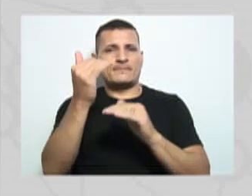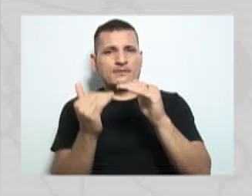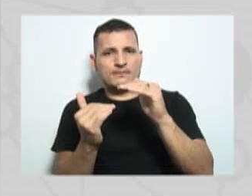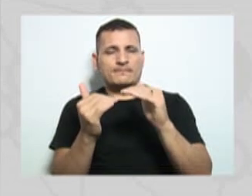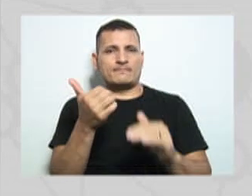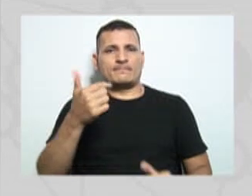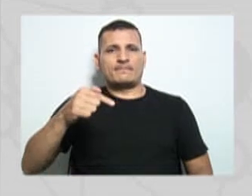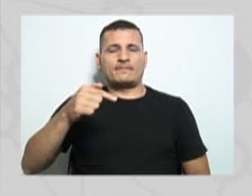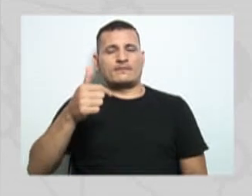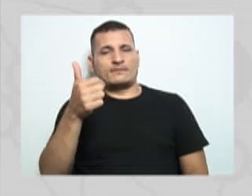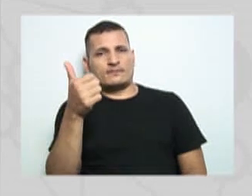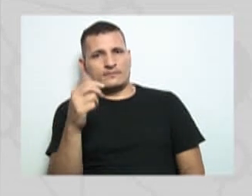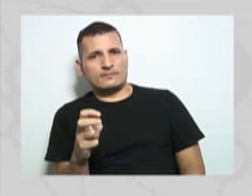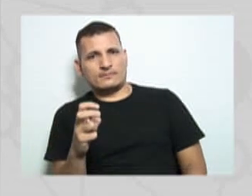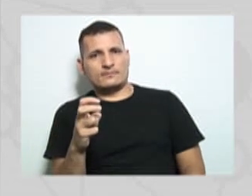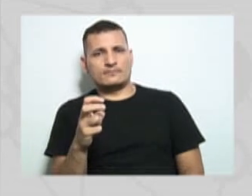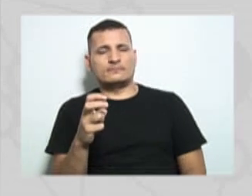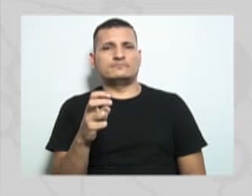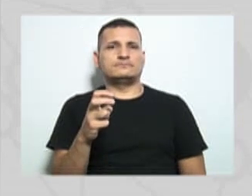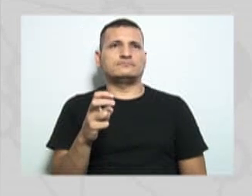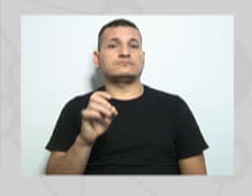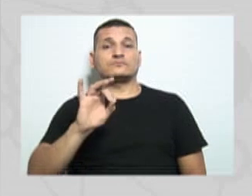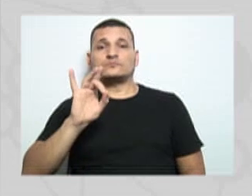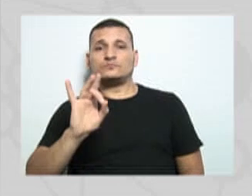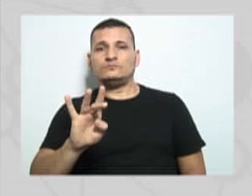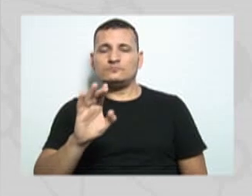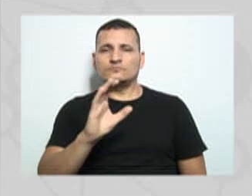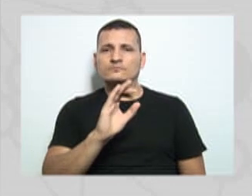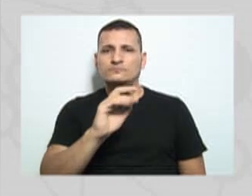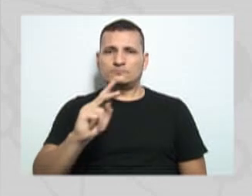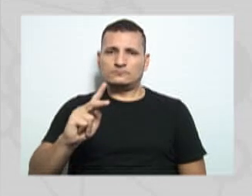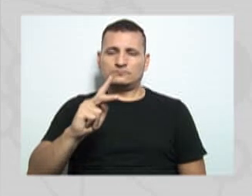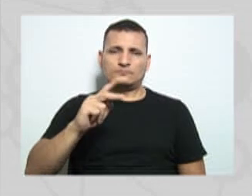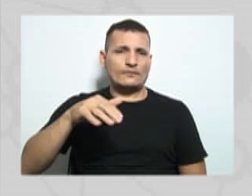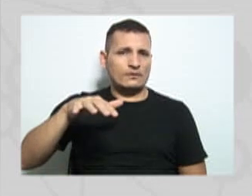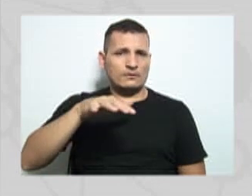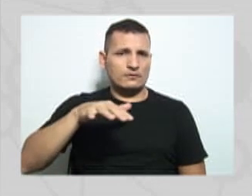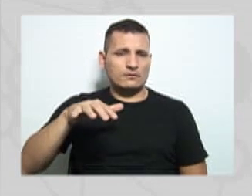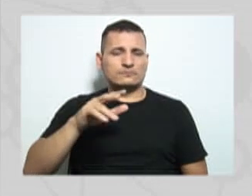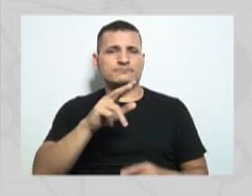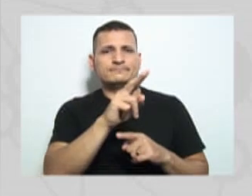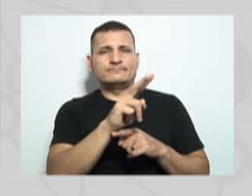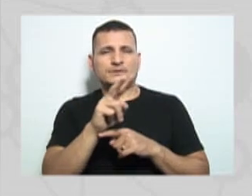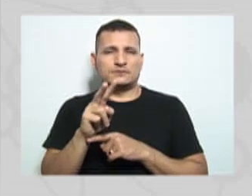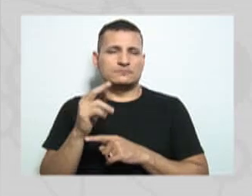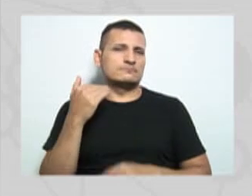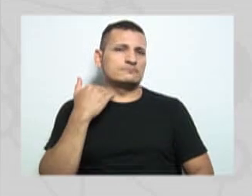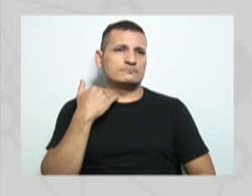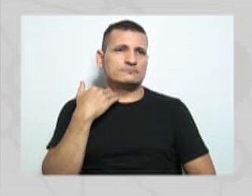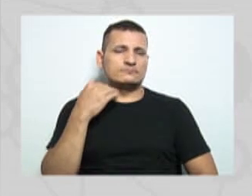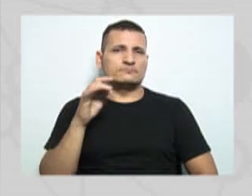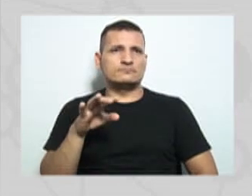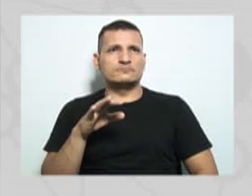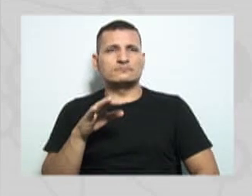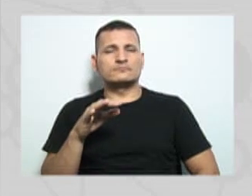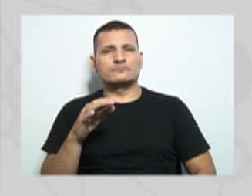15%. Lembrando, cooperativas de crédito. Acredito que vocês não vão agora